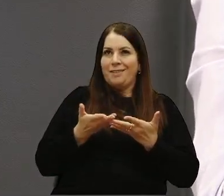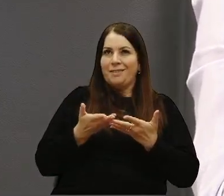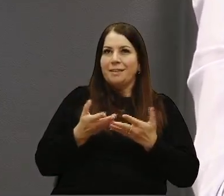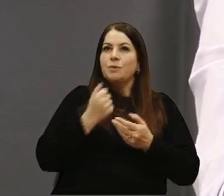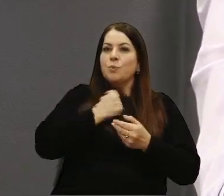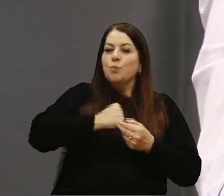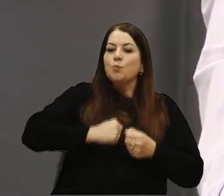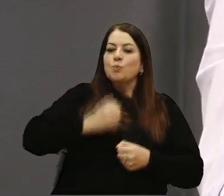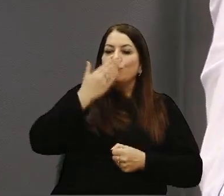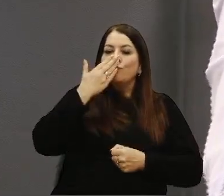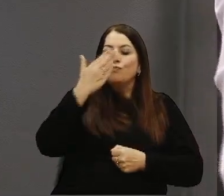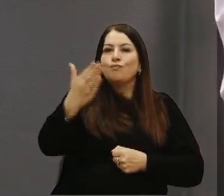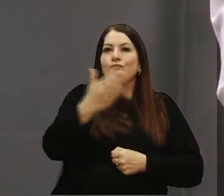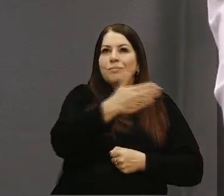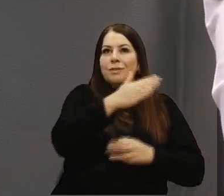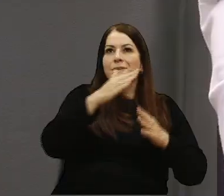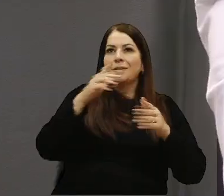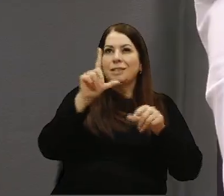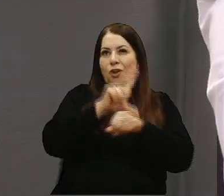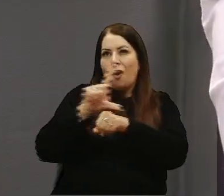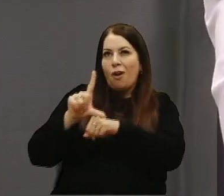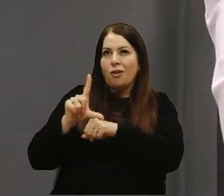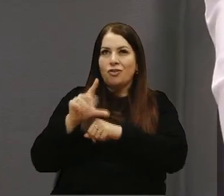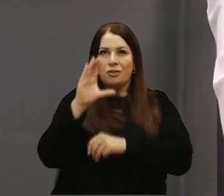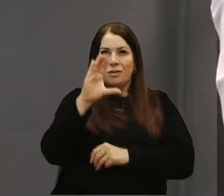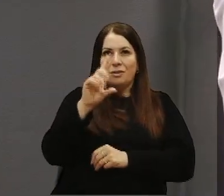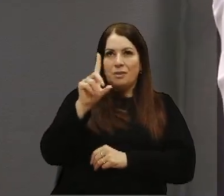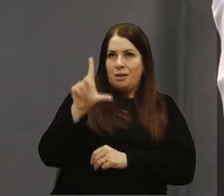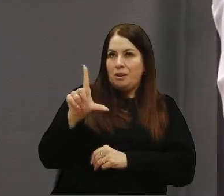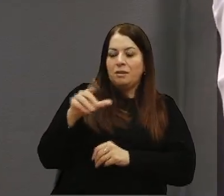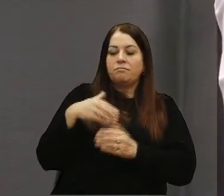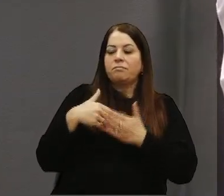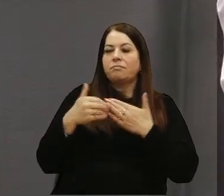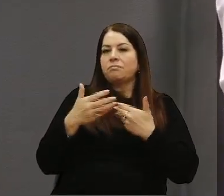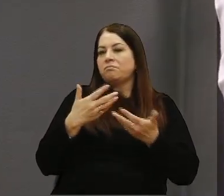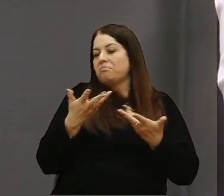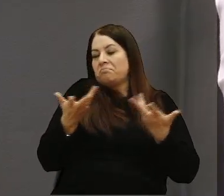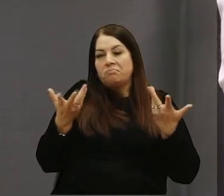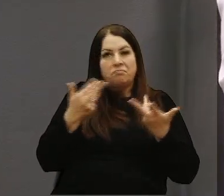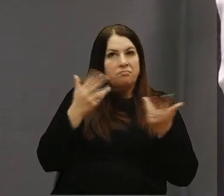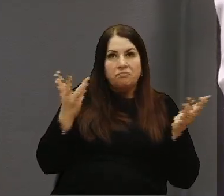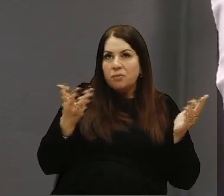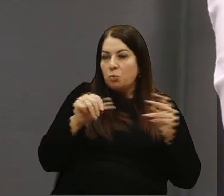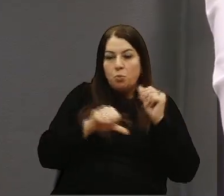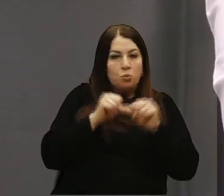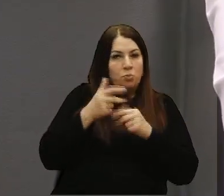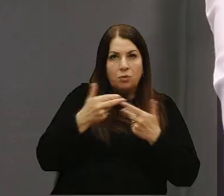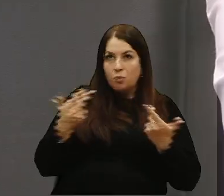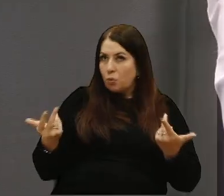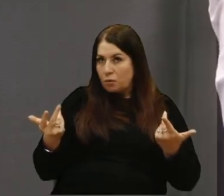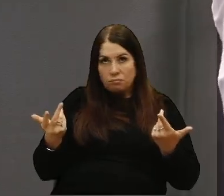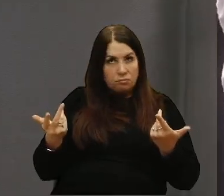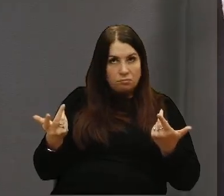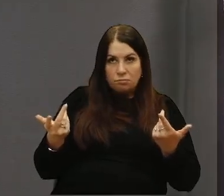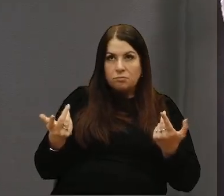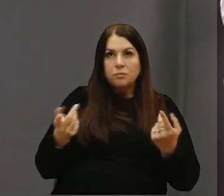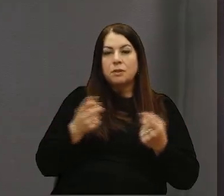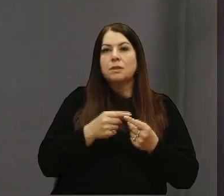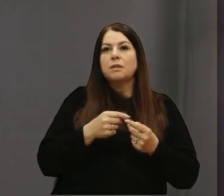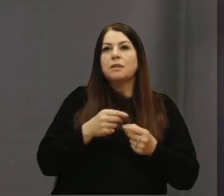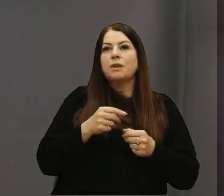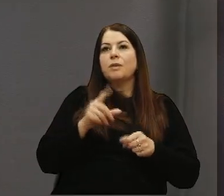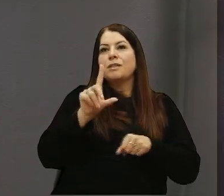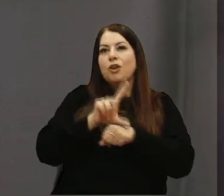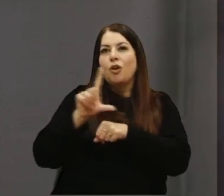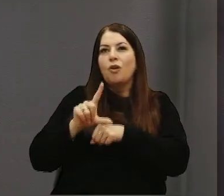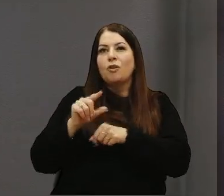na porta dos comércios de Caxias. CDL fez pouca coisa referente a isso, não mudou muita coisa, então os comerciantes